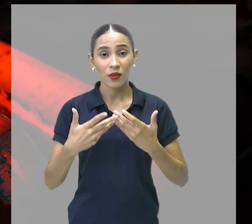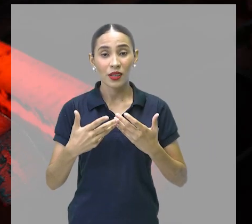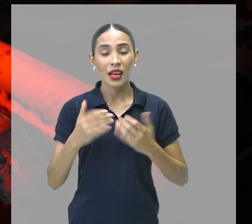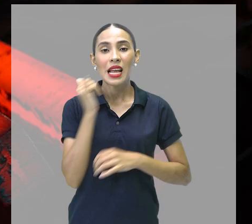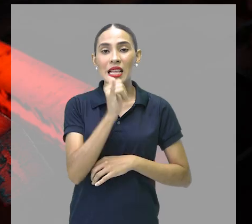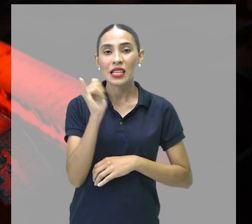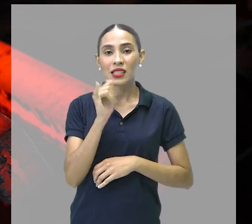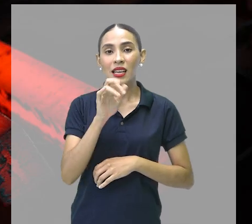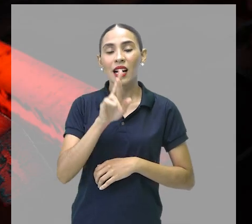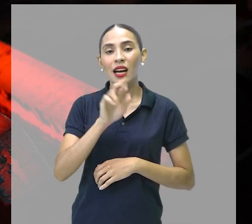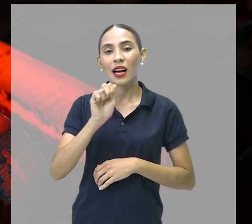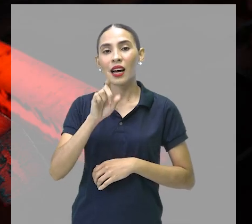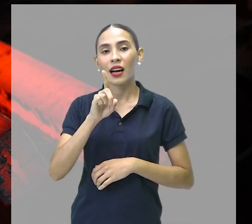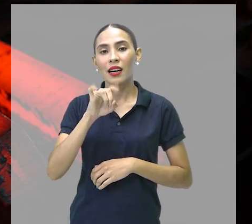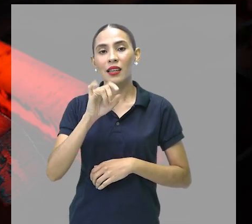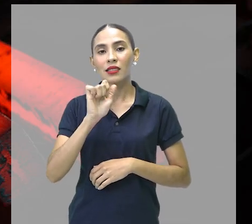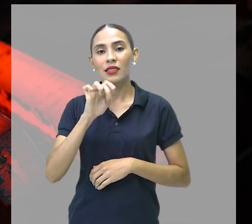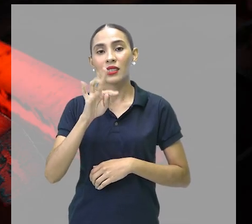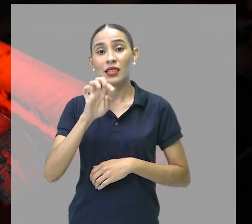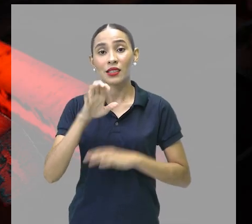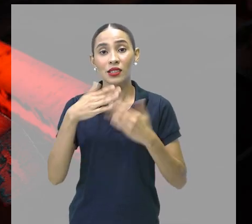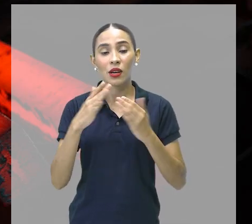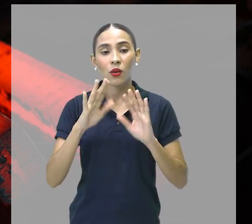que incide sobre ele.